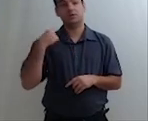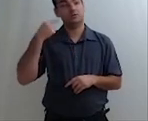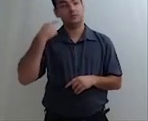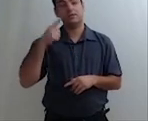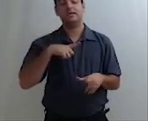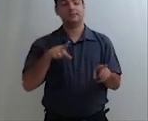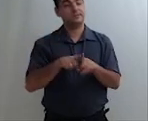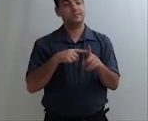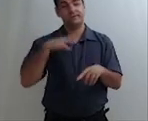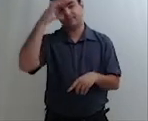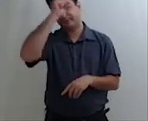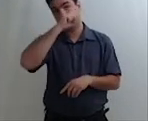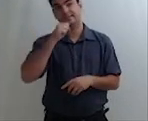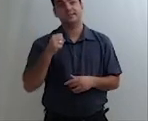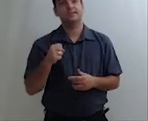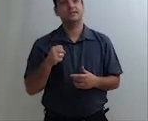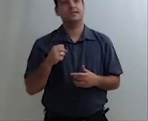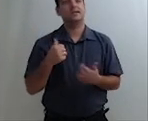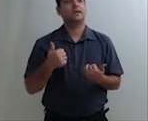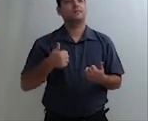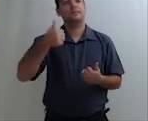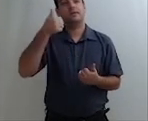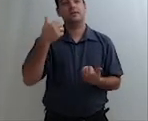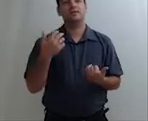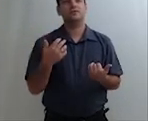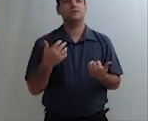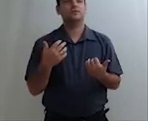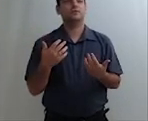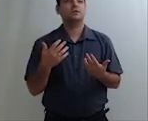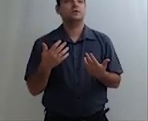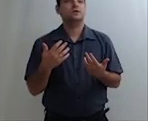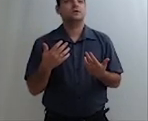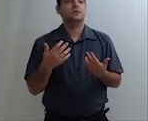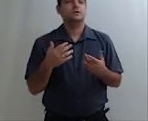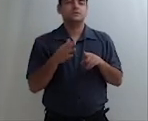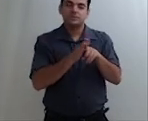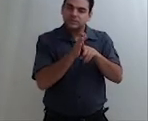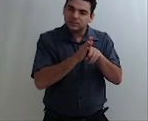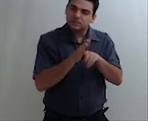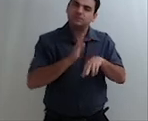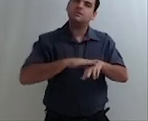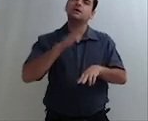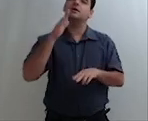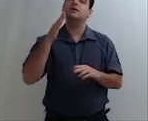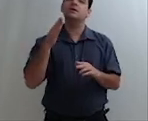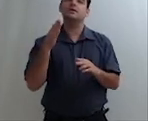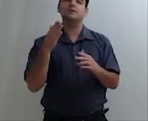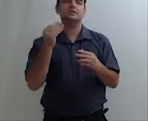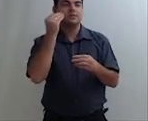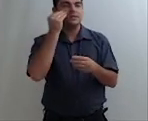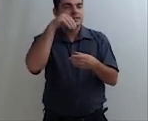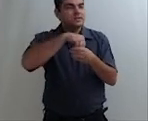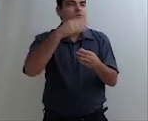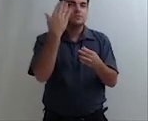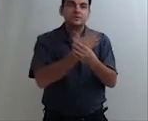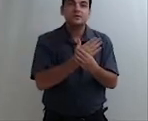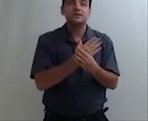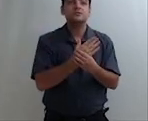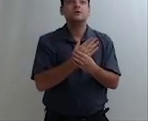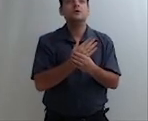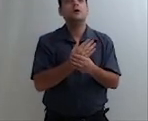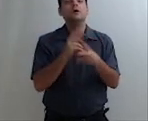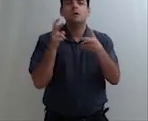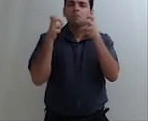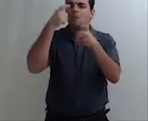eh que seria possível convalidar Sanear refazer em juízo eh a prova de reconhecimento